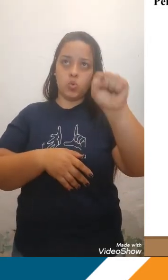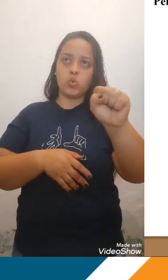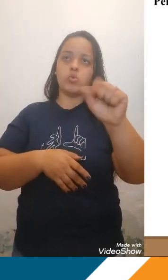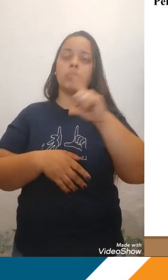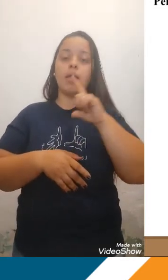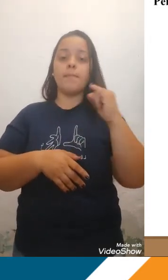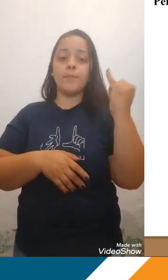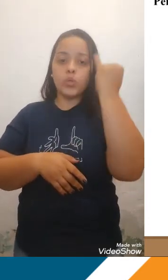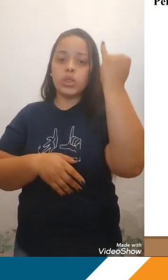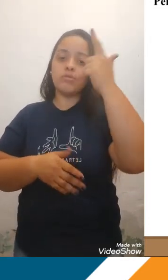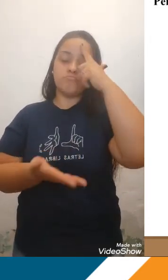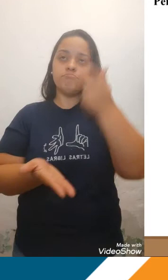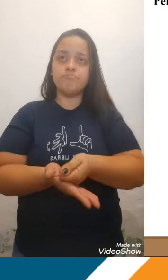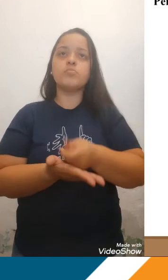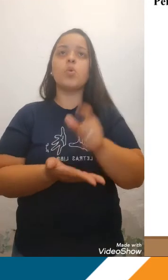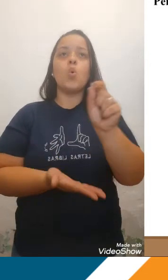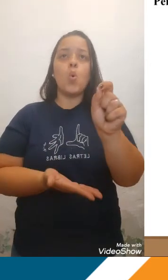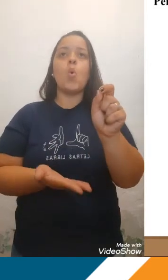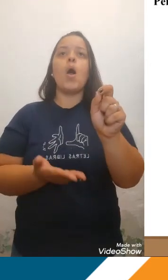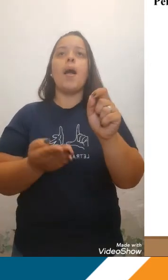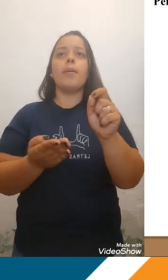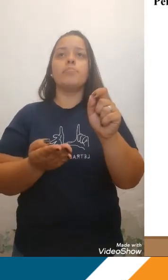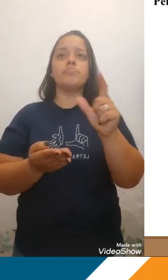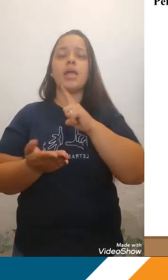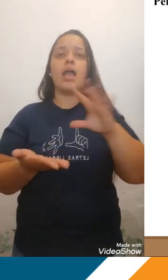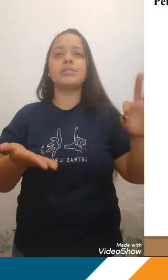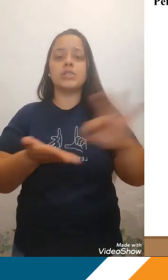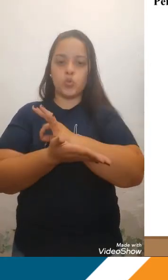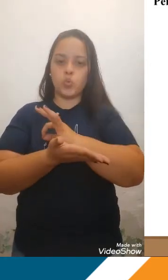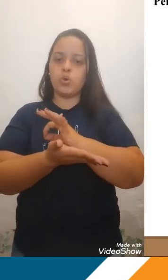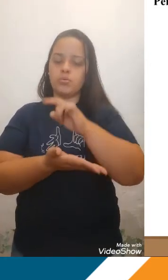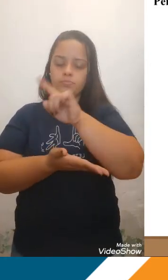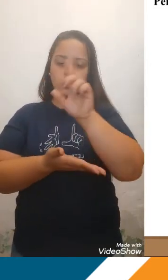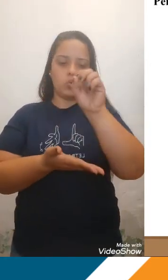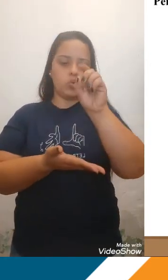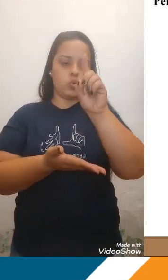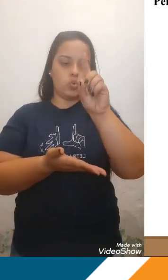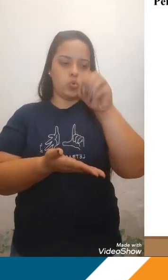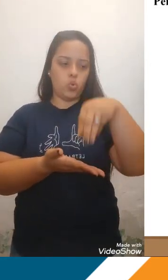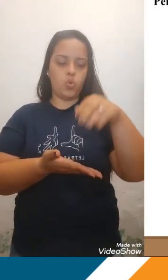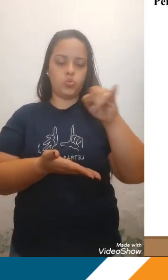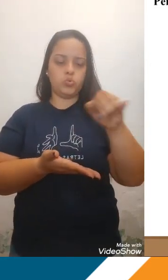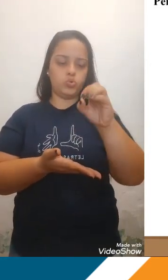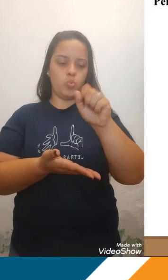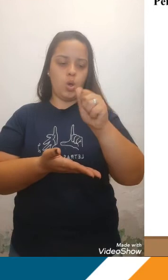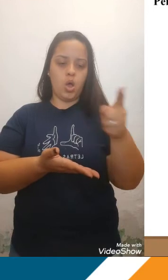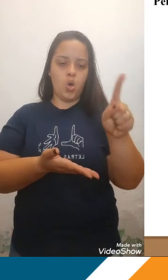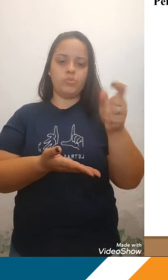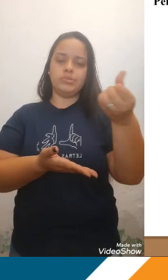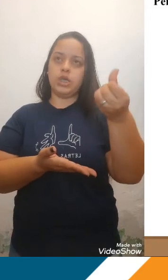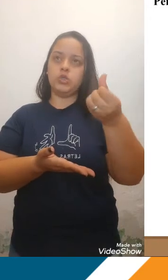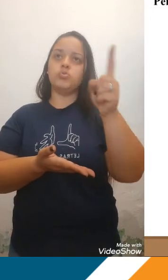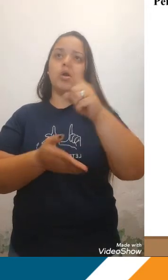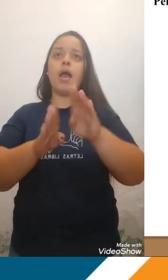nós temos uma importante decisão diplomática que foi a assinatura por Dom João VI do Tratado de Abertura dos